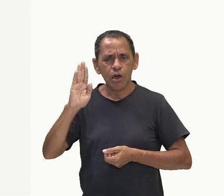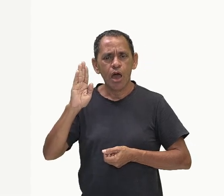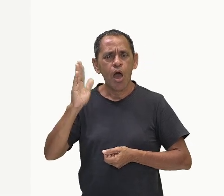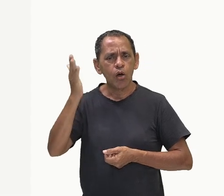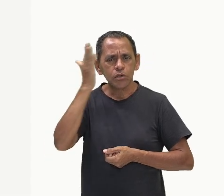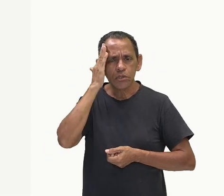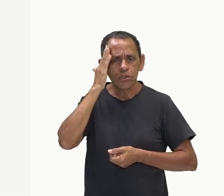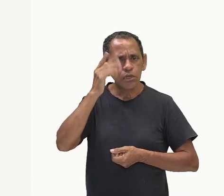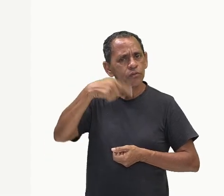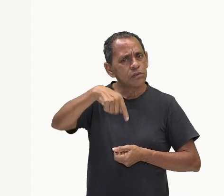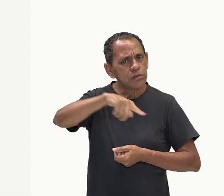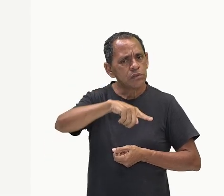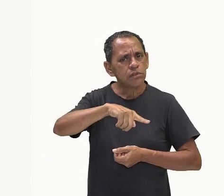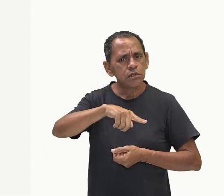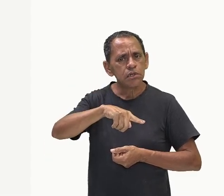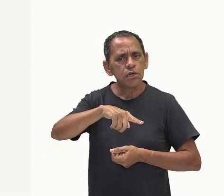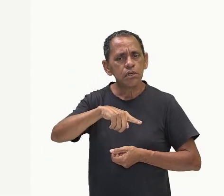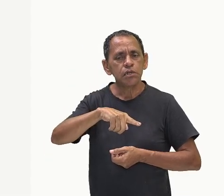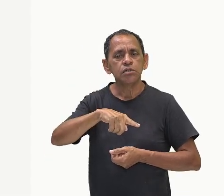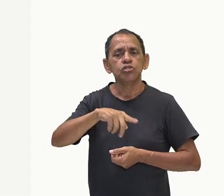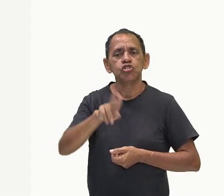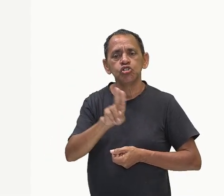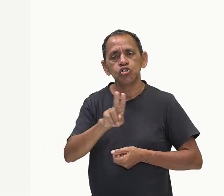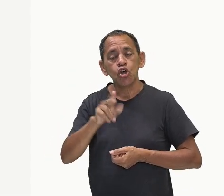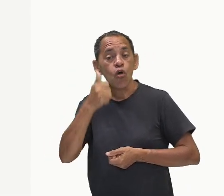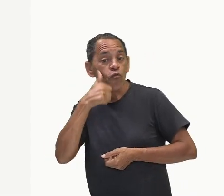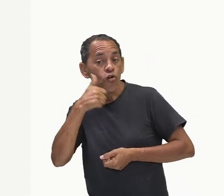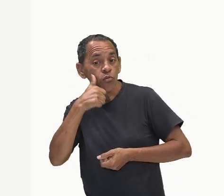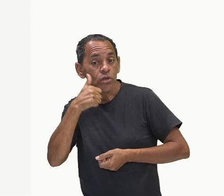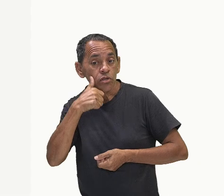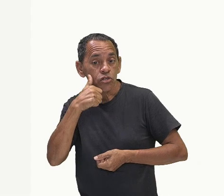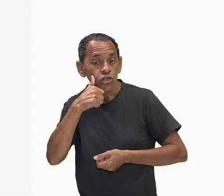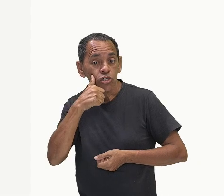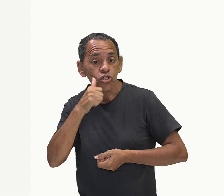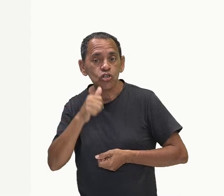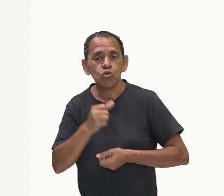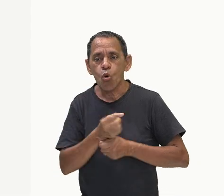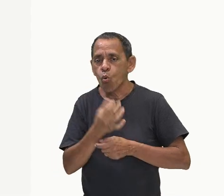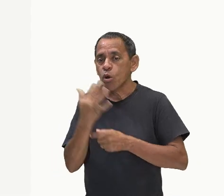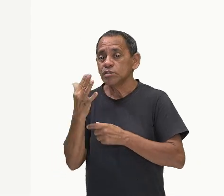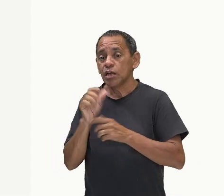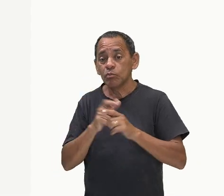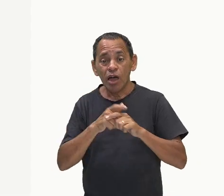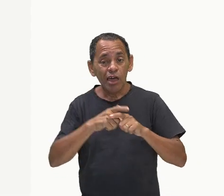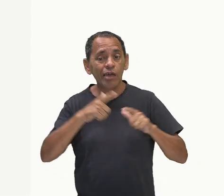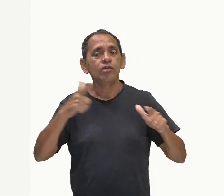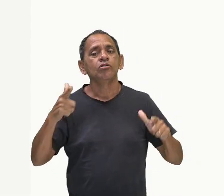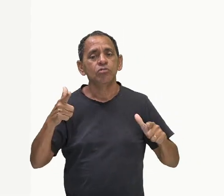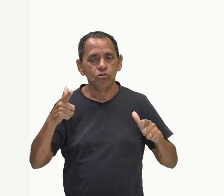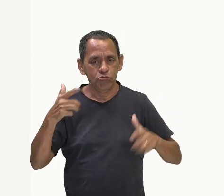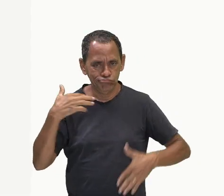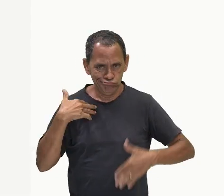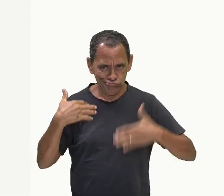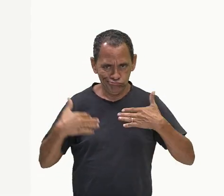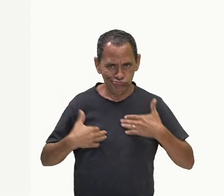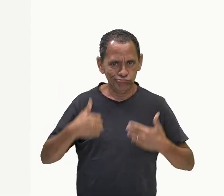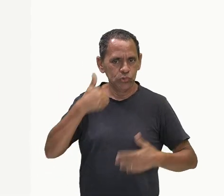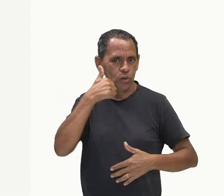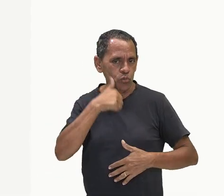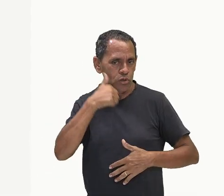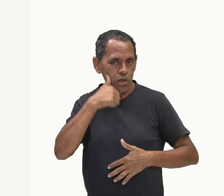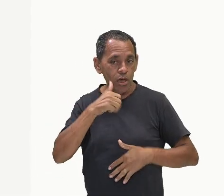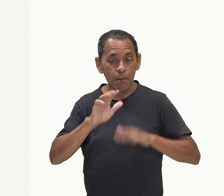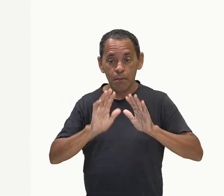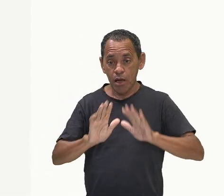ditos femininos aqui, porque eles estão numa quantidade maior no corpo feminino. Mas nós